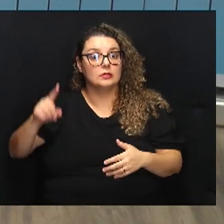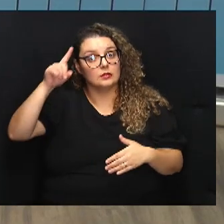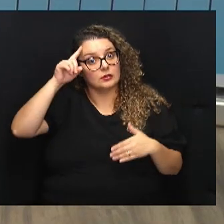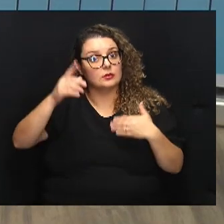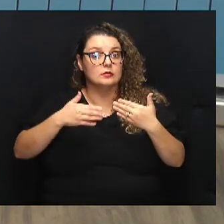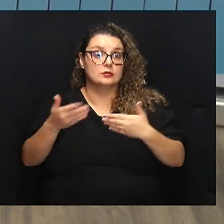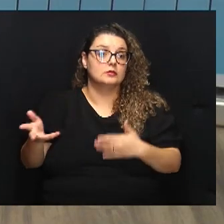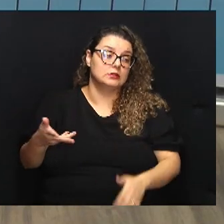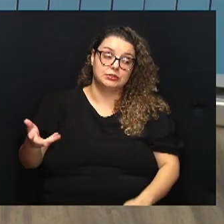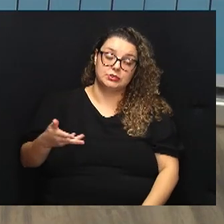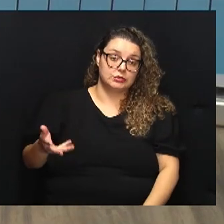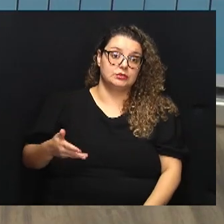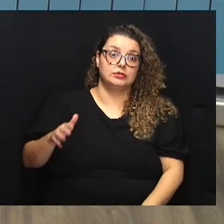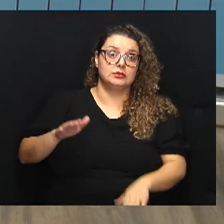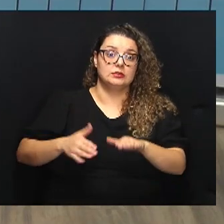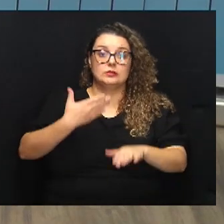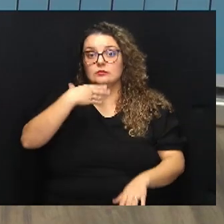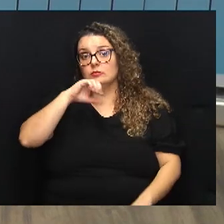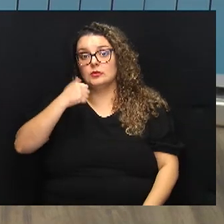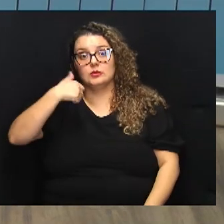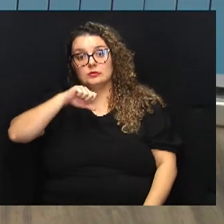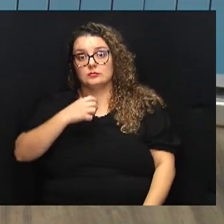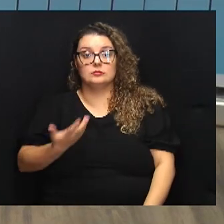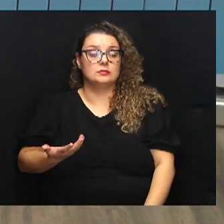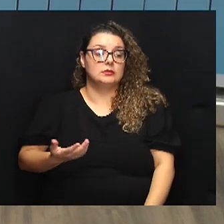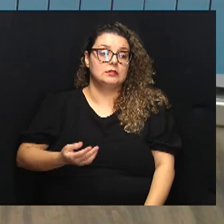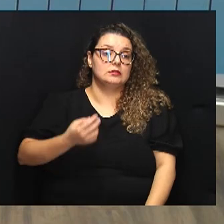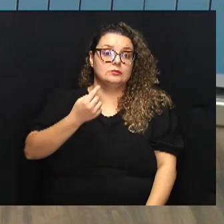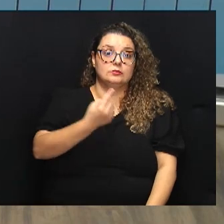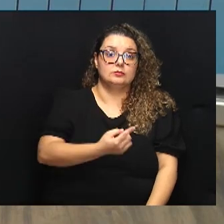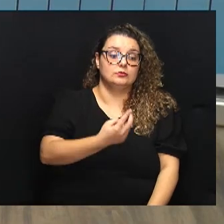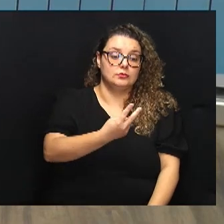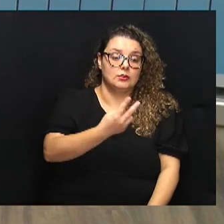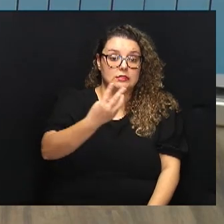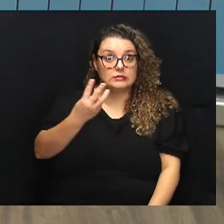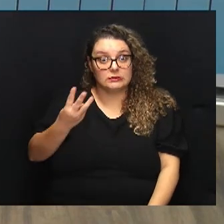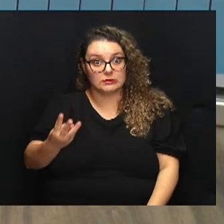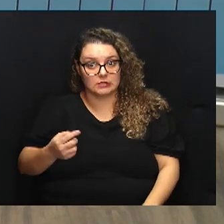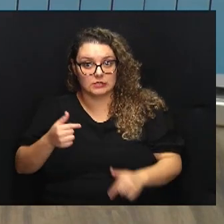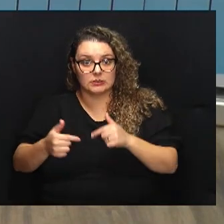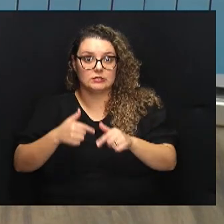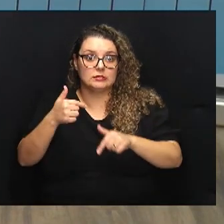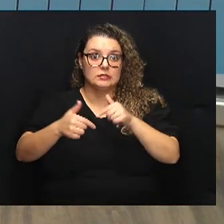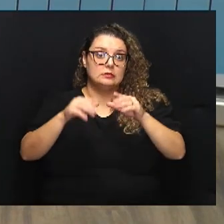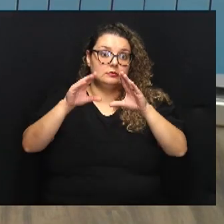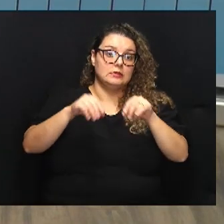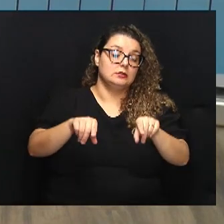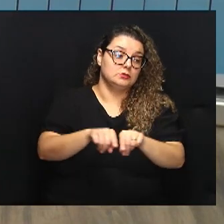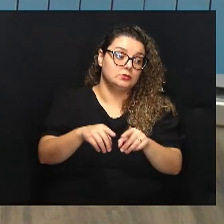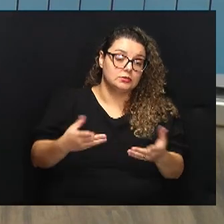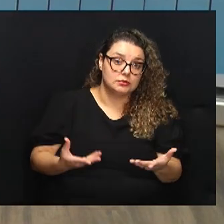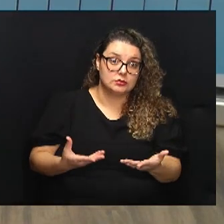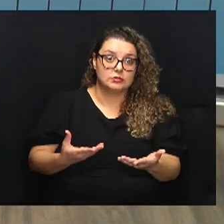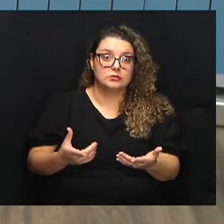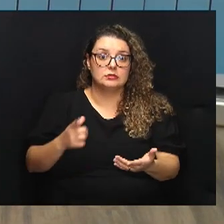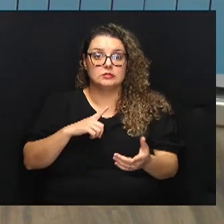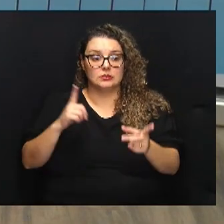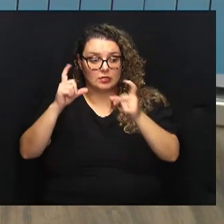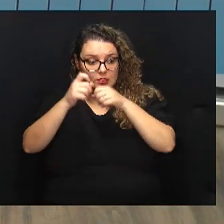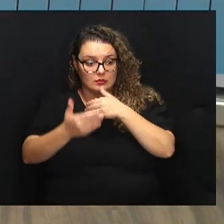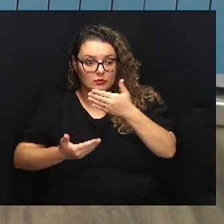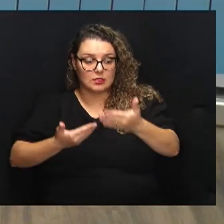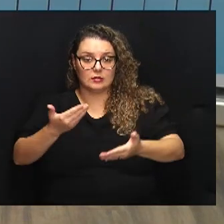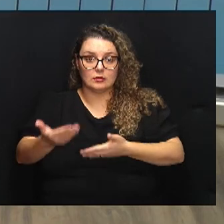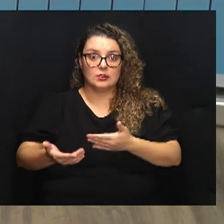nós temos. Muitas vezes os pais têm 1, 2, até 3 empregos, trabalham à noite também, então há uma dificuldade